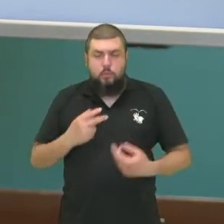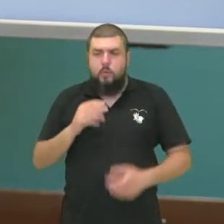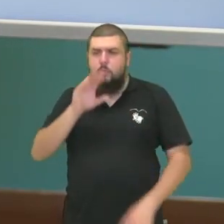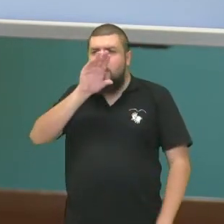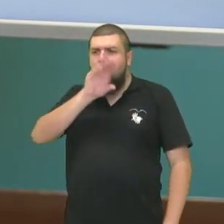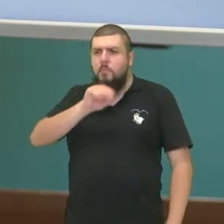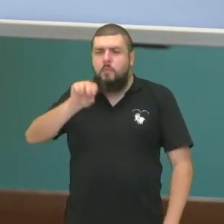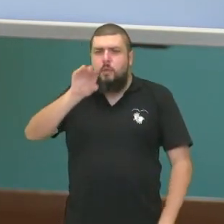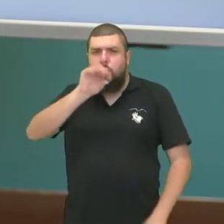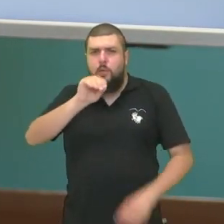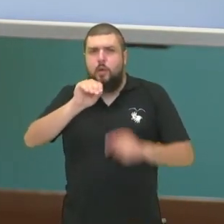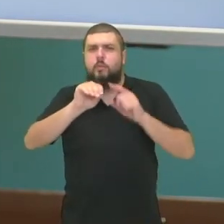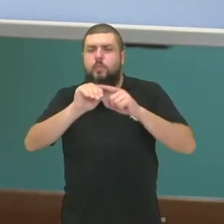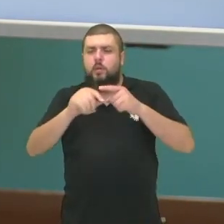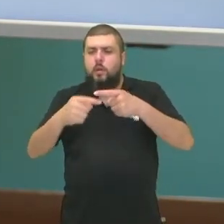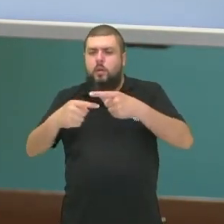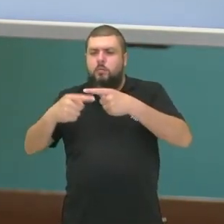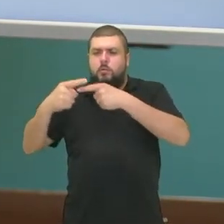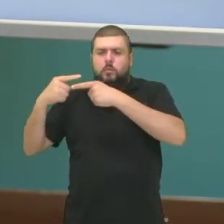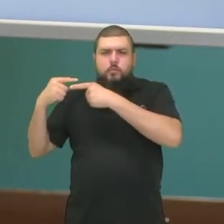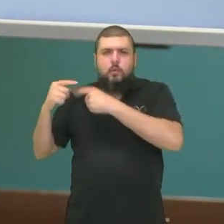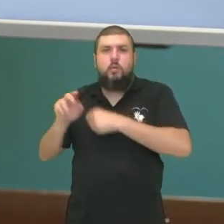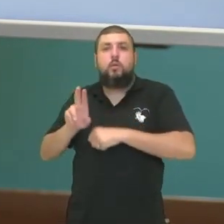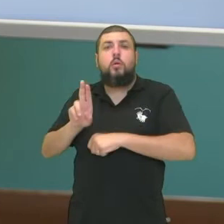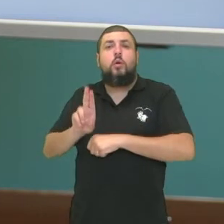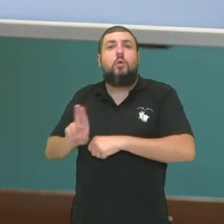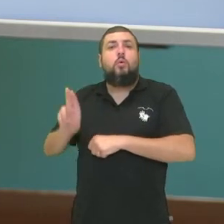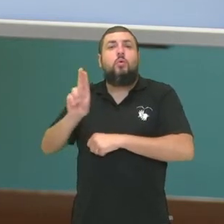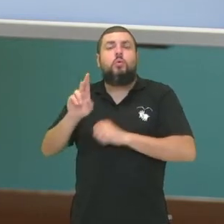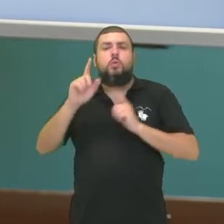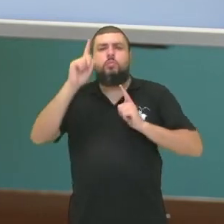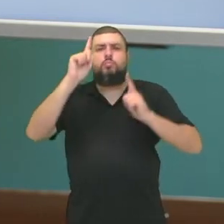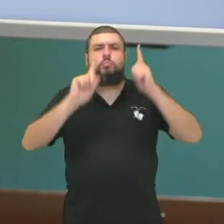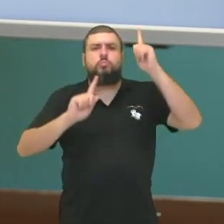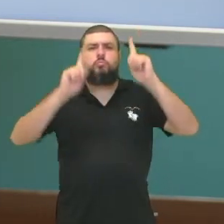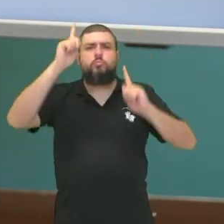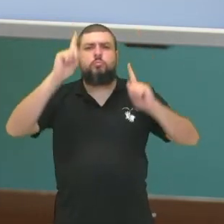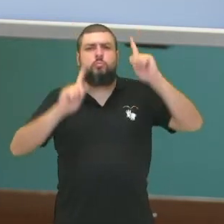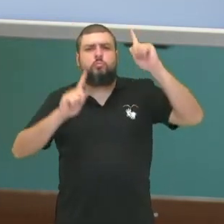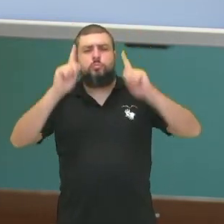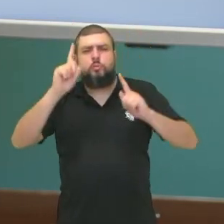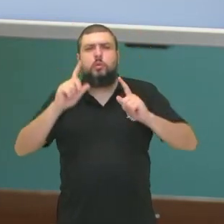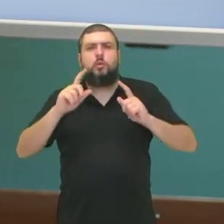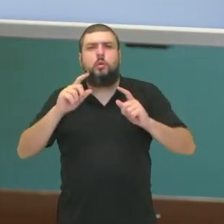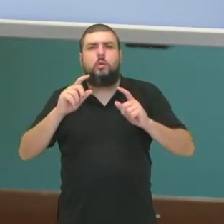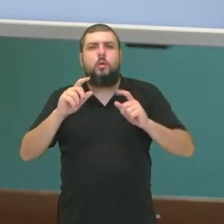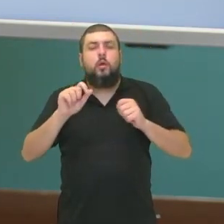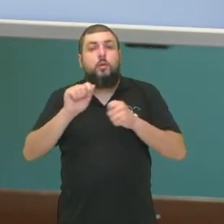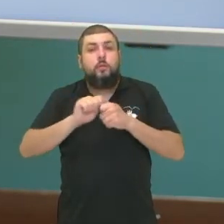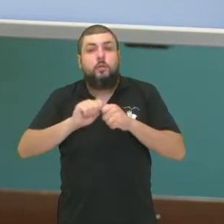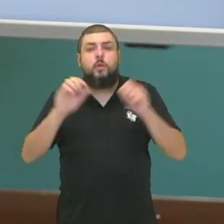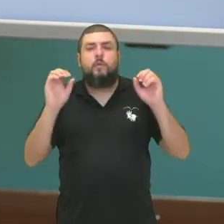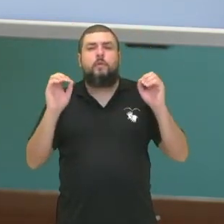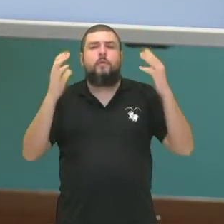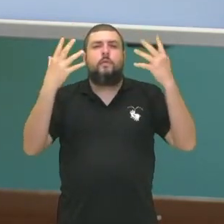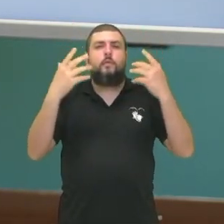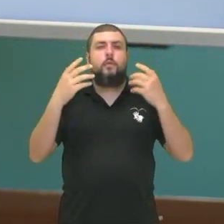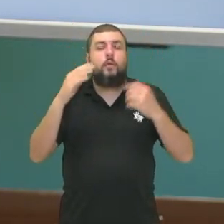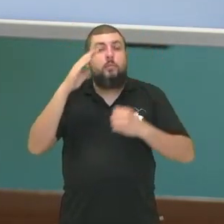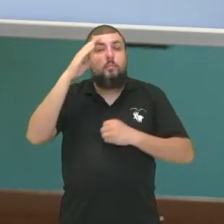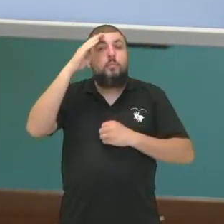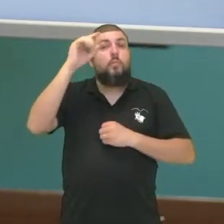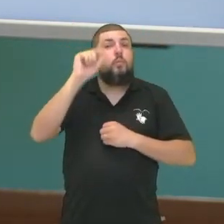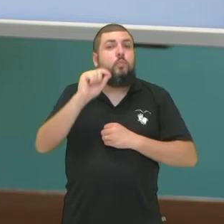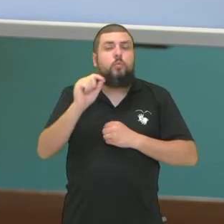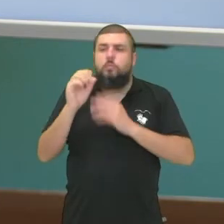linguagem gestual para se comunicar, festejar e principalmente cultuar seus deuses